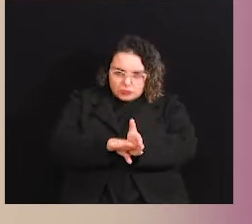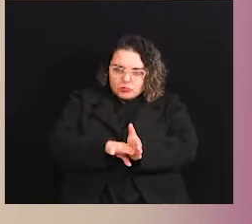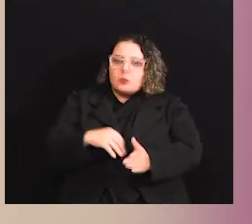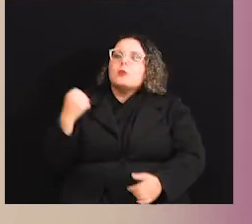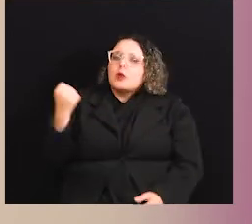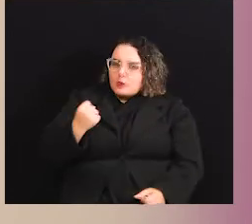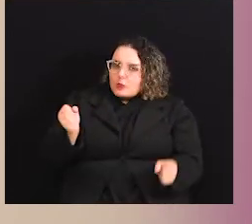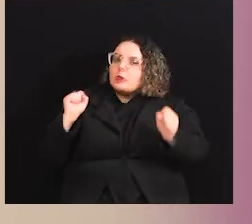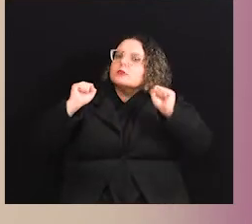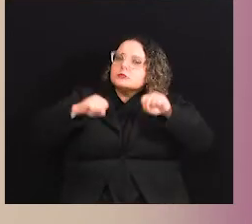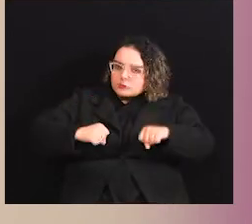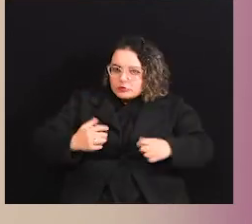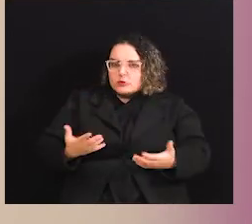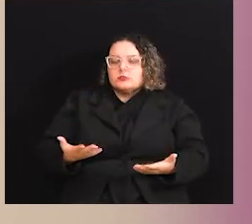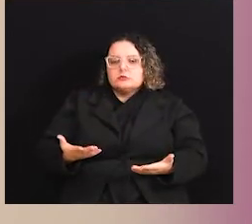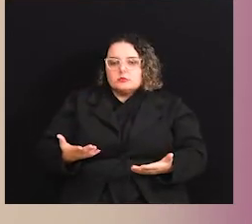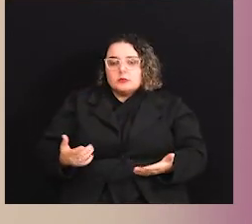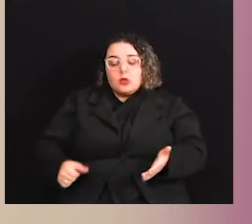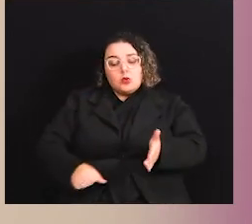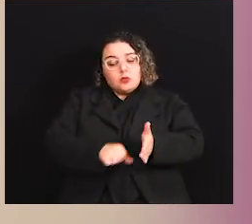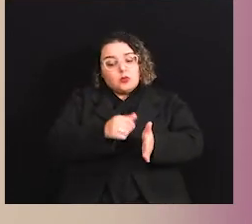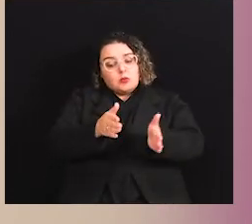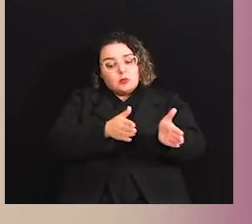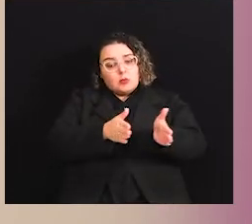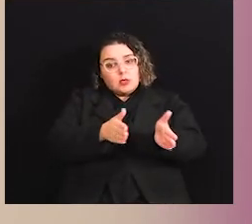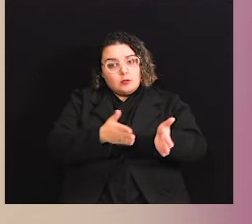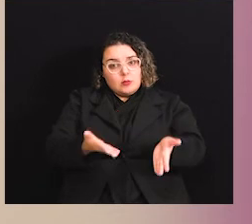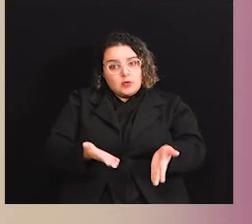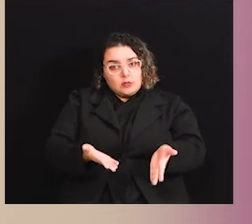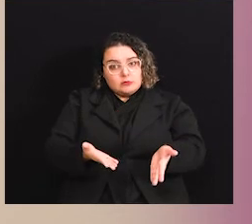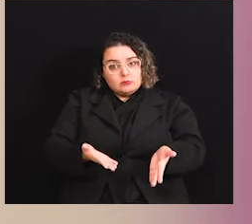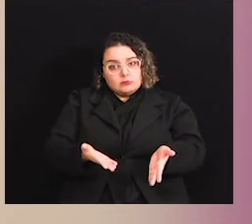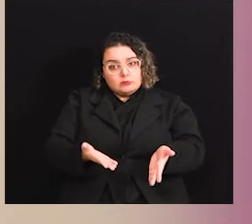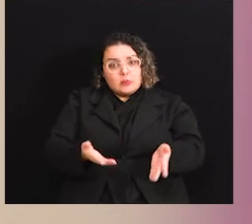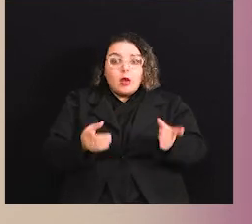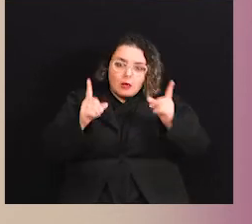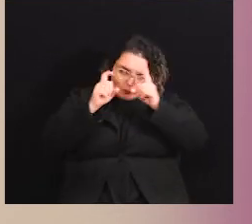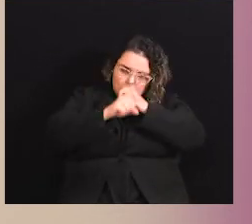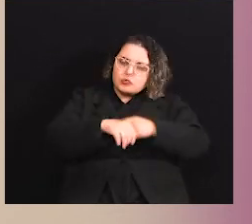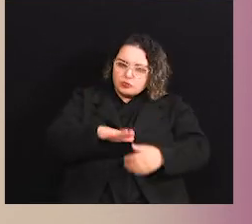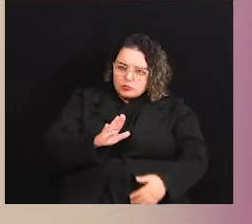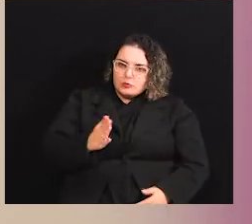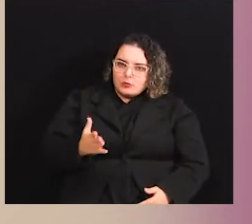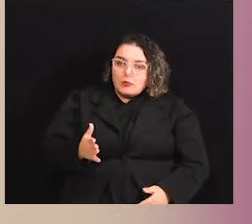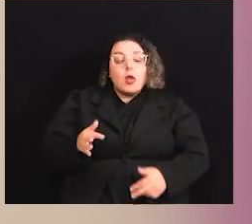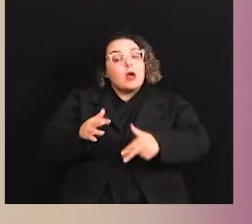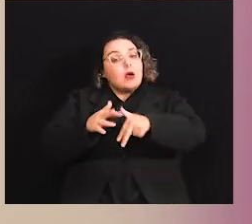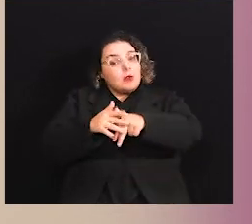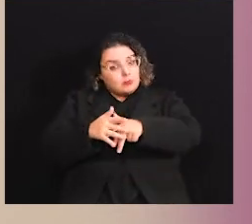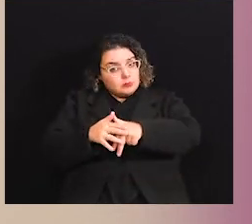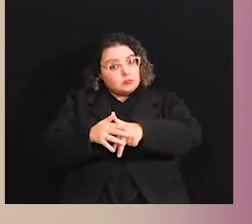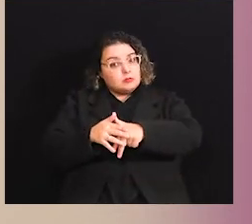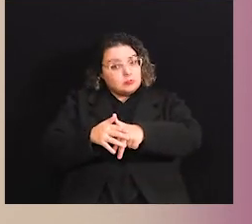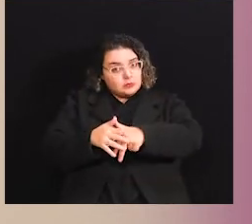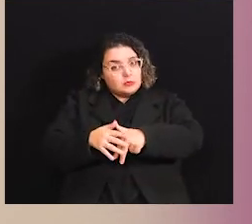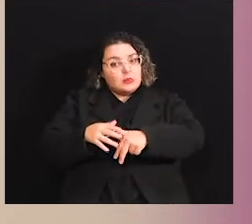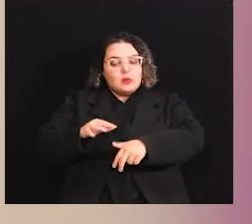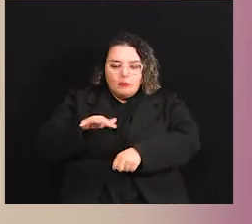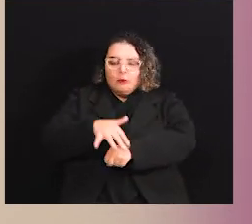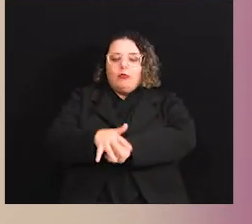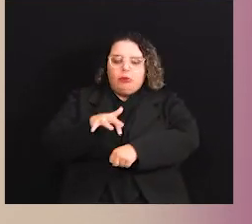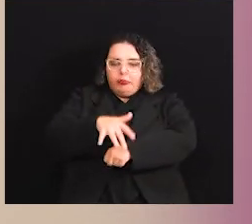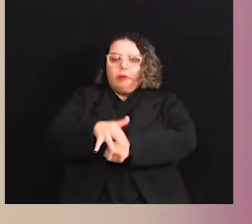mais graves, sim. Num primeiro momento, isso é mais difícil, mas o paciente cronicamente inflamando